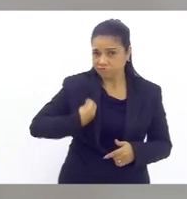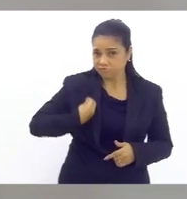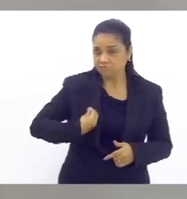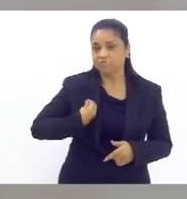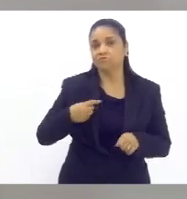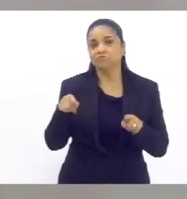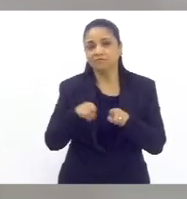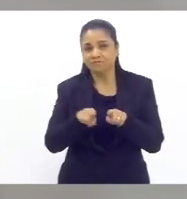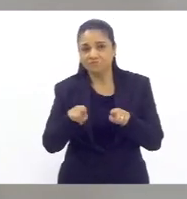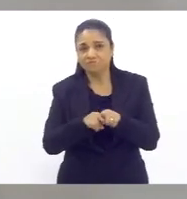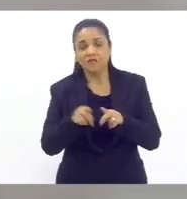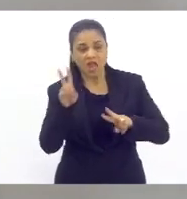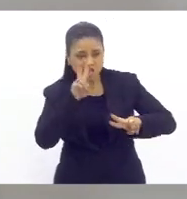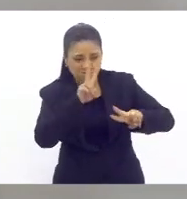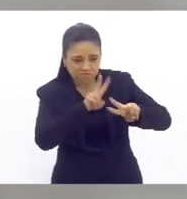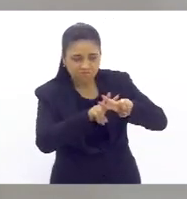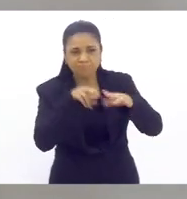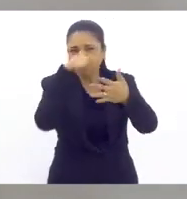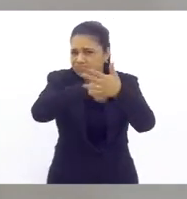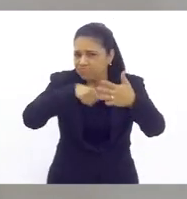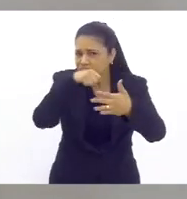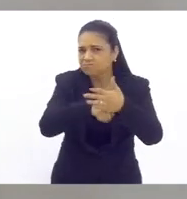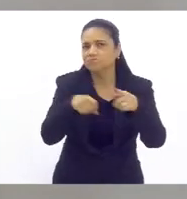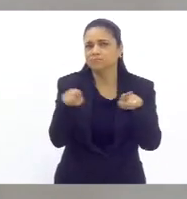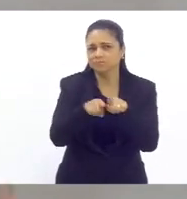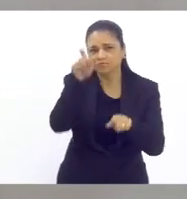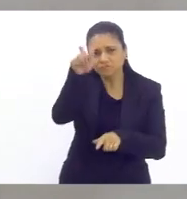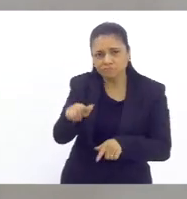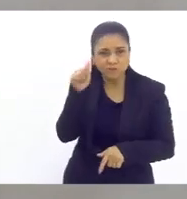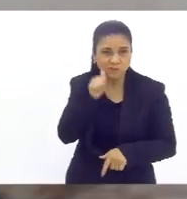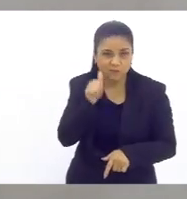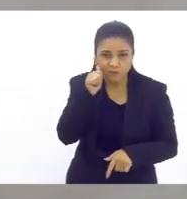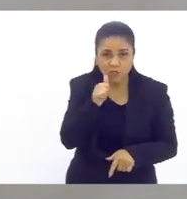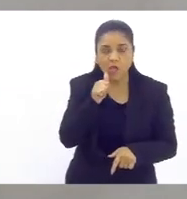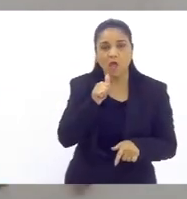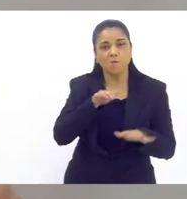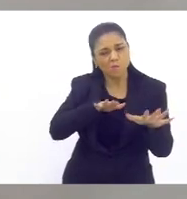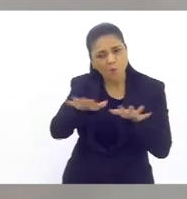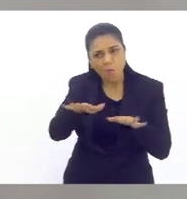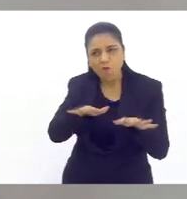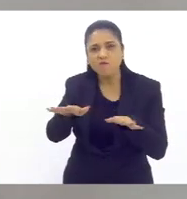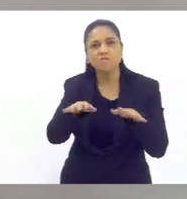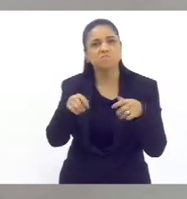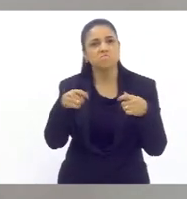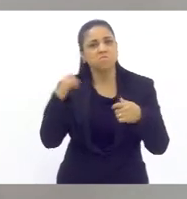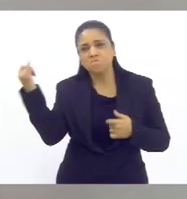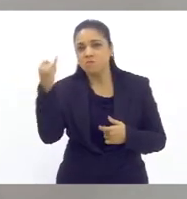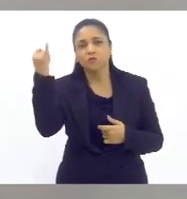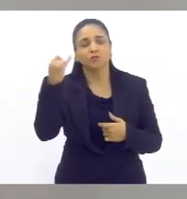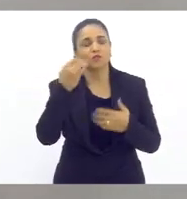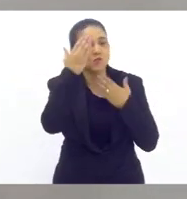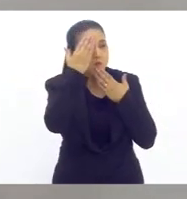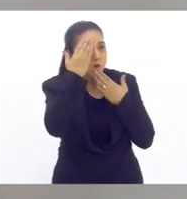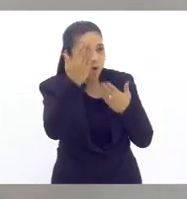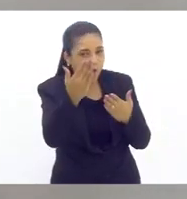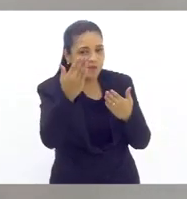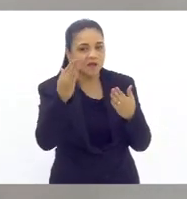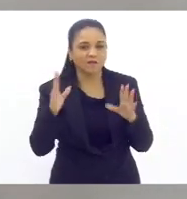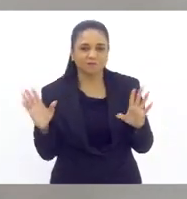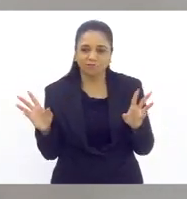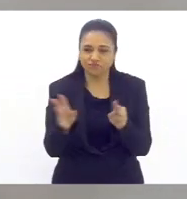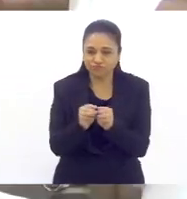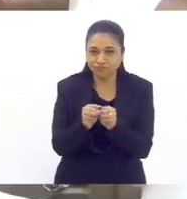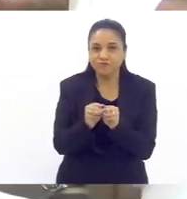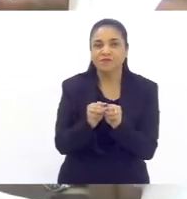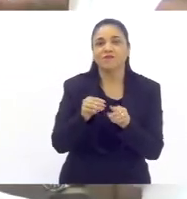essa luta pelo desencarceramento de mulheres importantíssimo essa mobilização e não vou falar demais já encerrei obrigada gente que seja um ótimo dia de